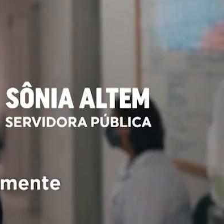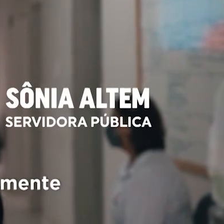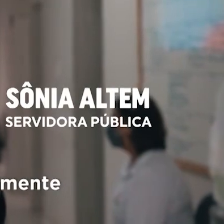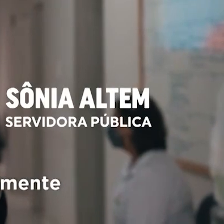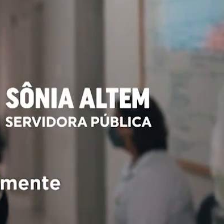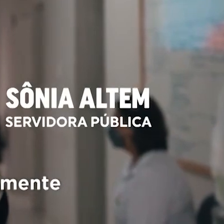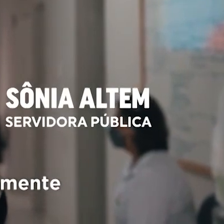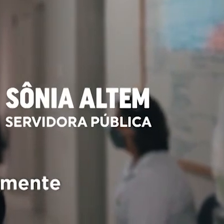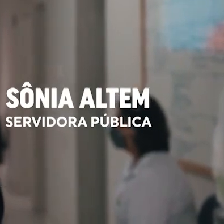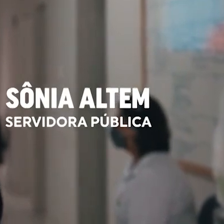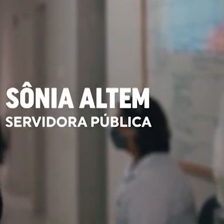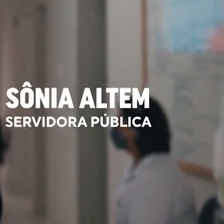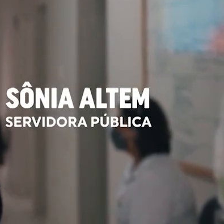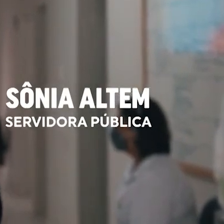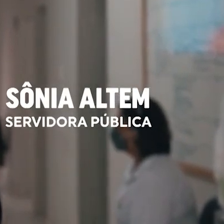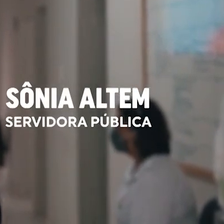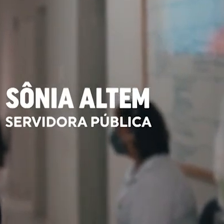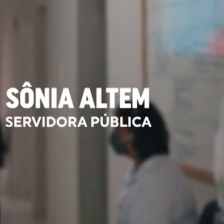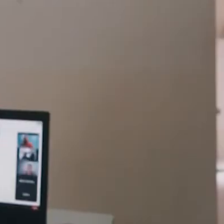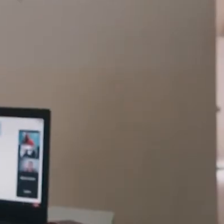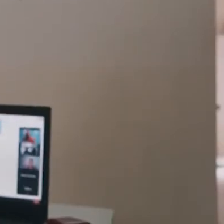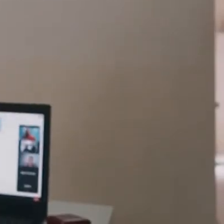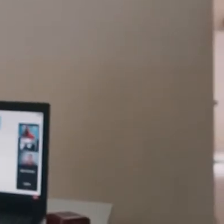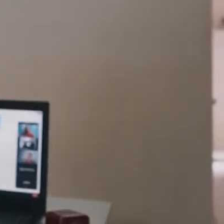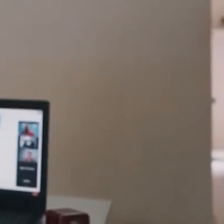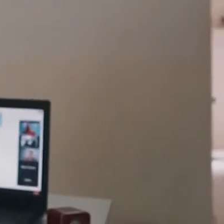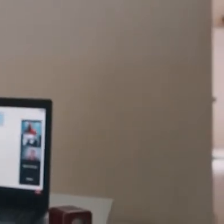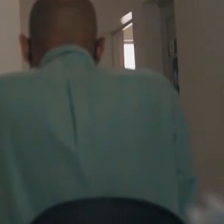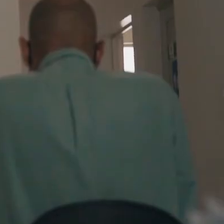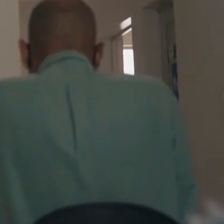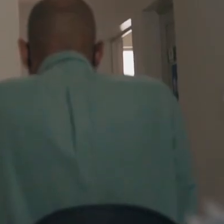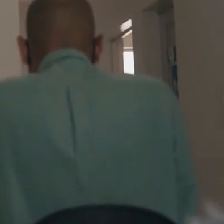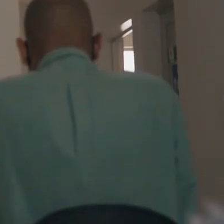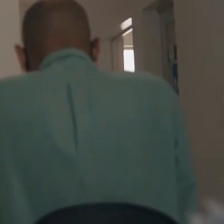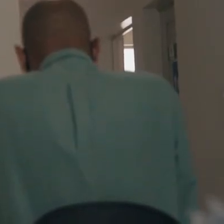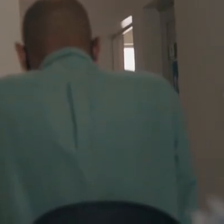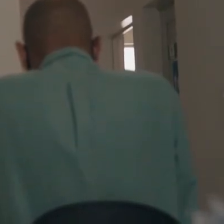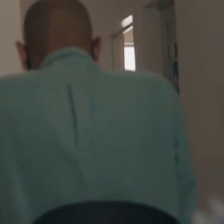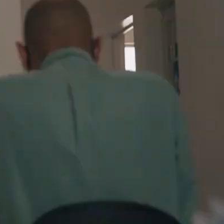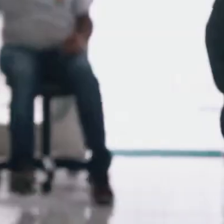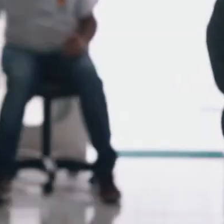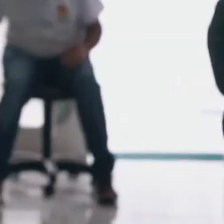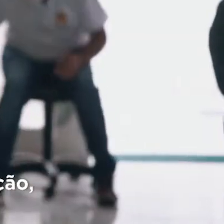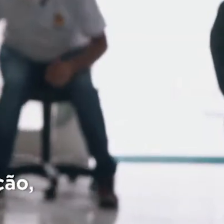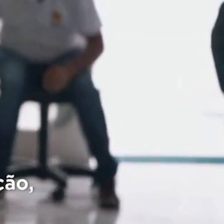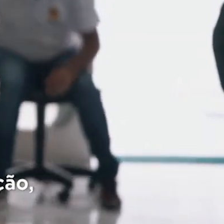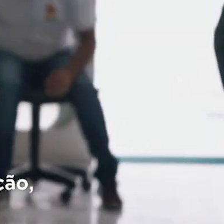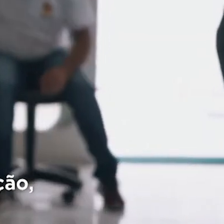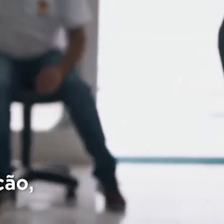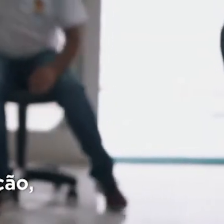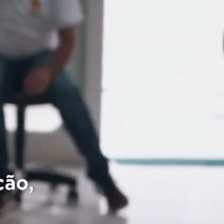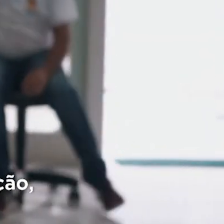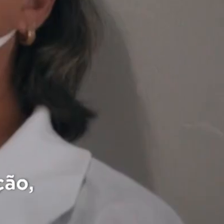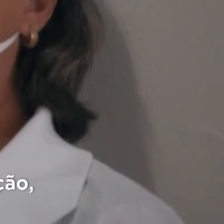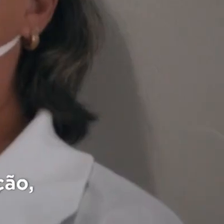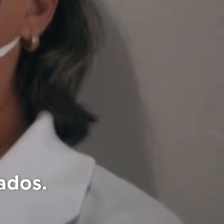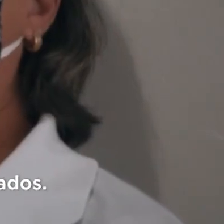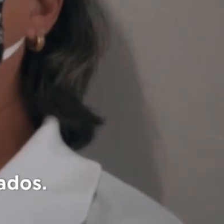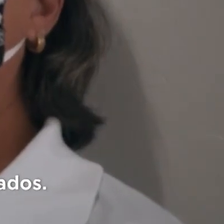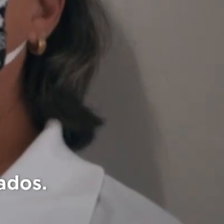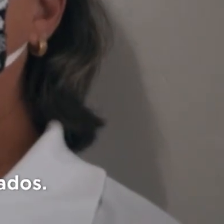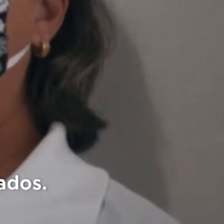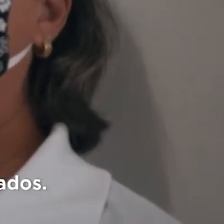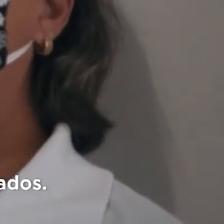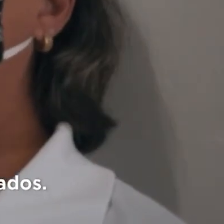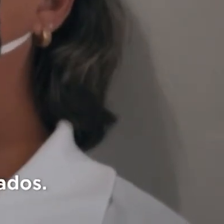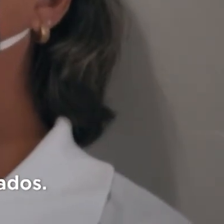esse público diariamente no nosso setor de trabalho. Esse curso é excelente, maravilhoso. É muito importante a comunicação, porque